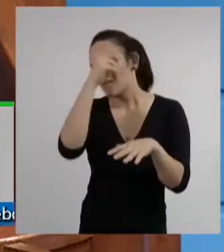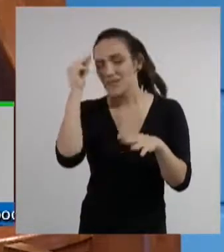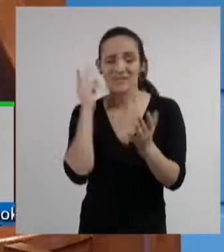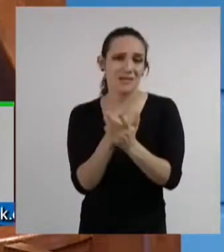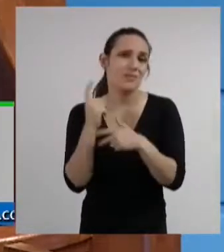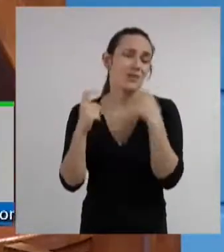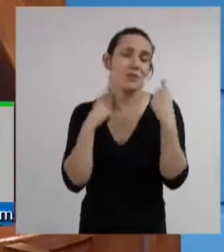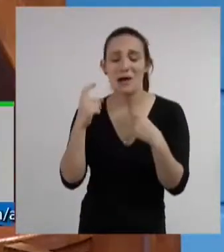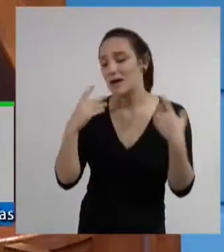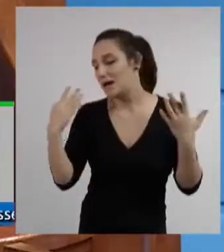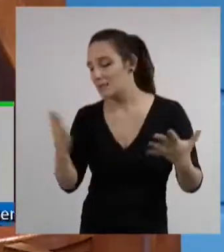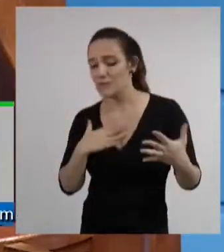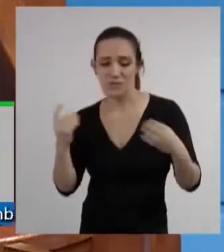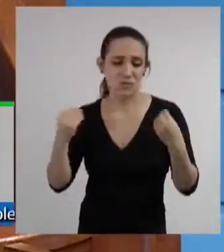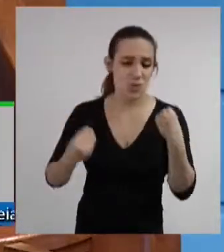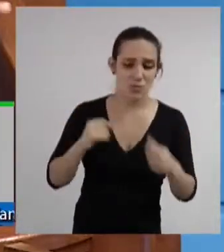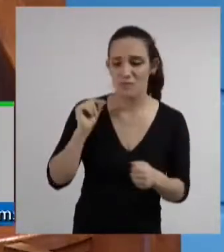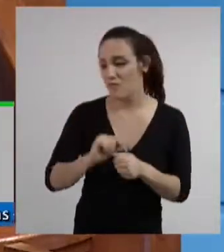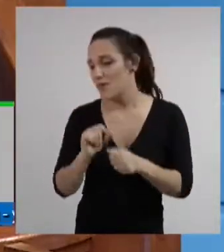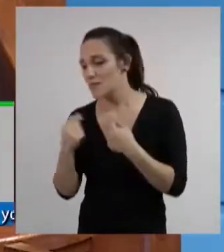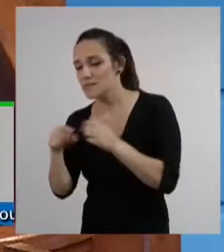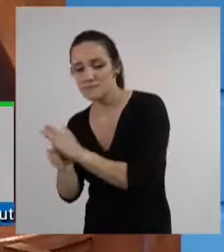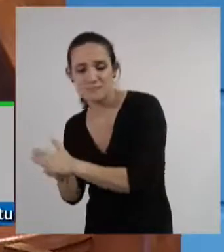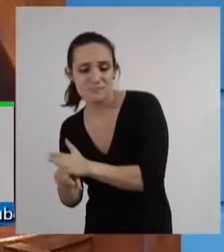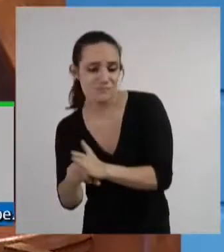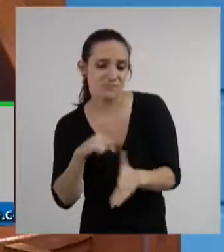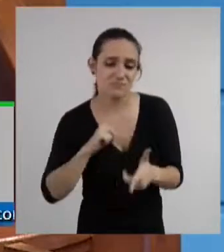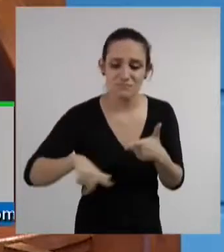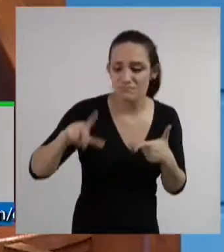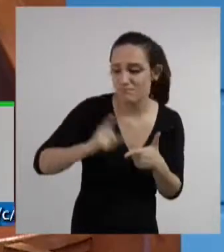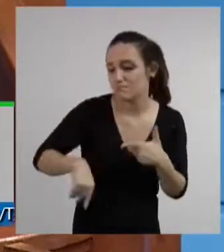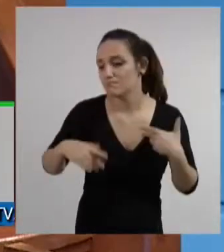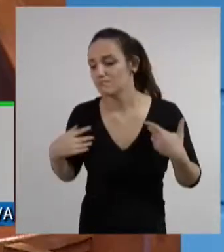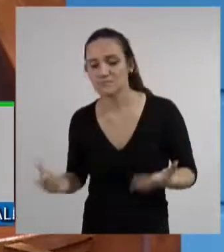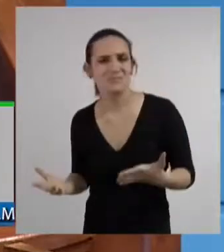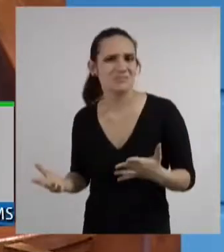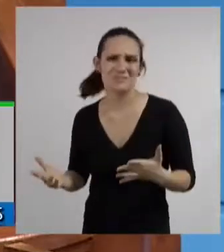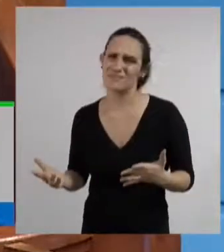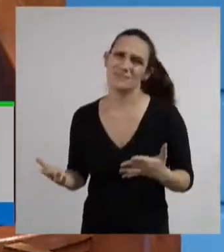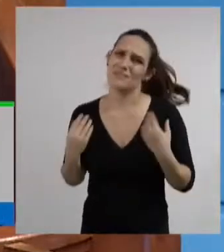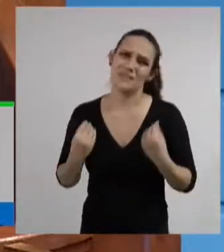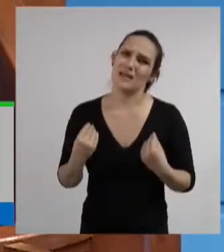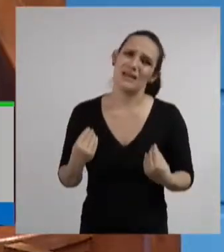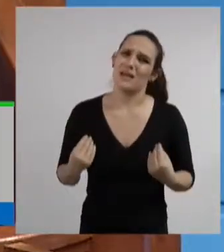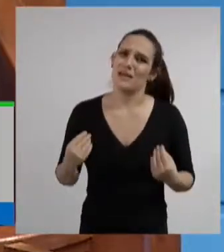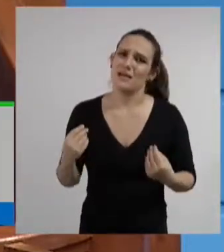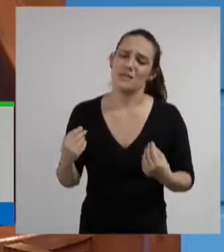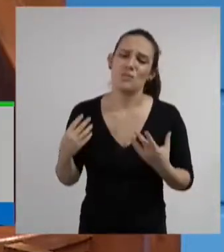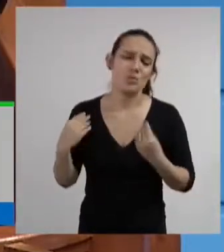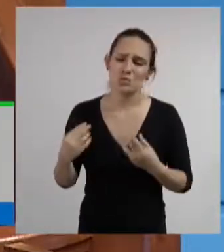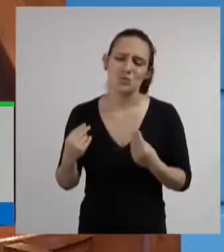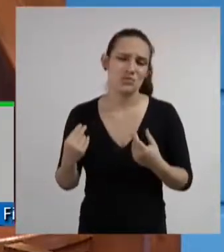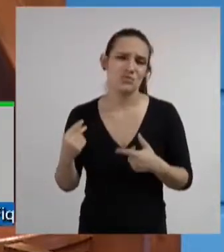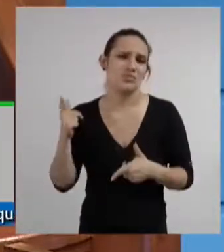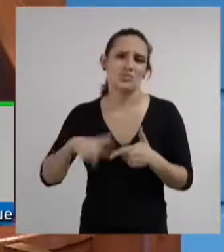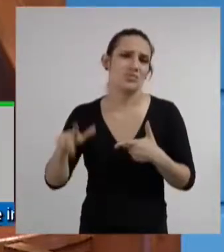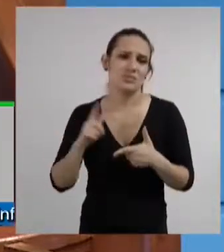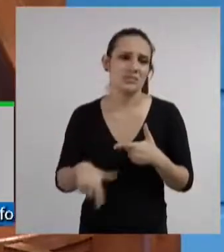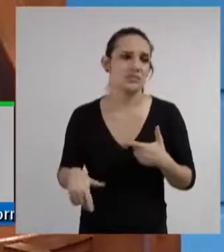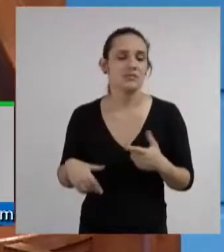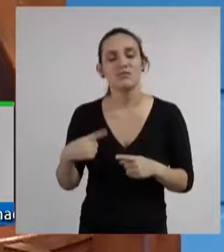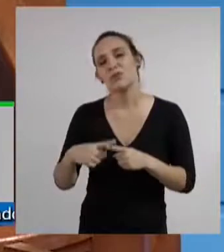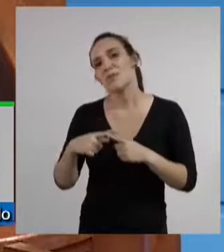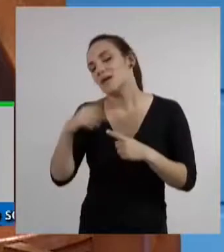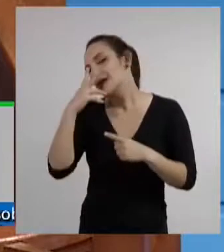o estado, o reconhecimento que está com um problema, aí vai para poder aprovar o plano